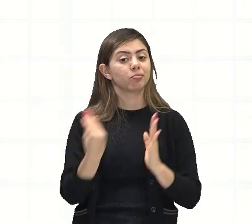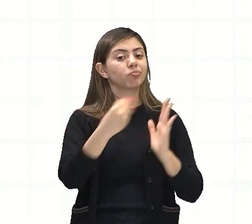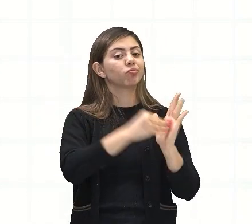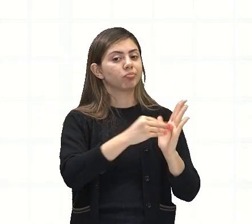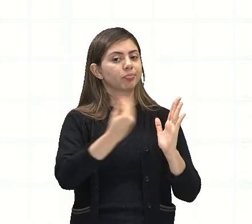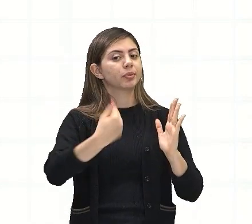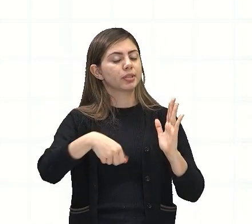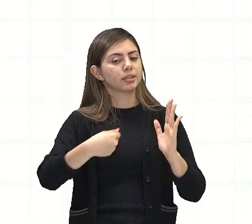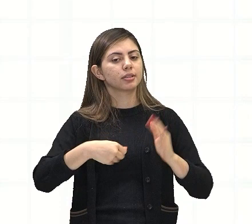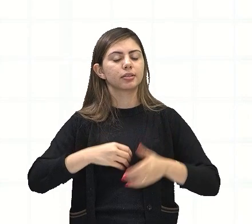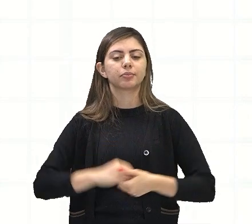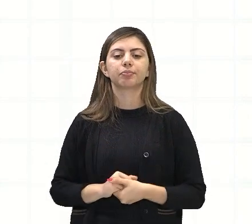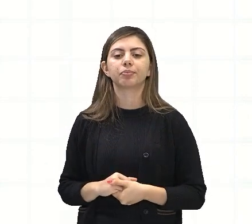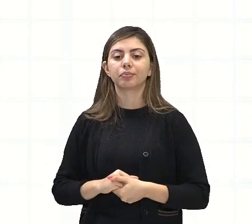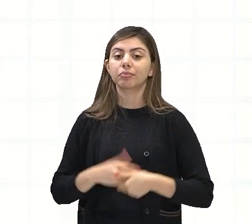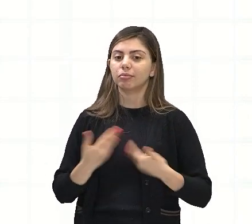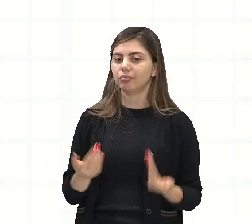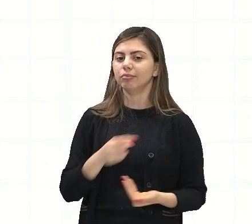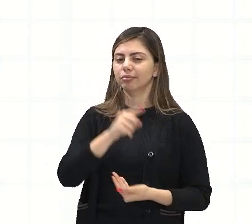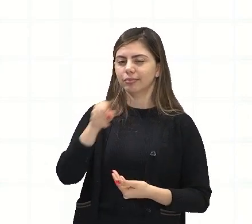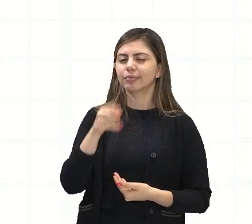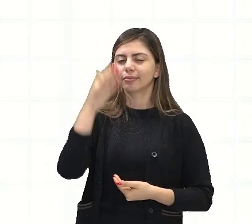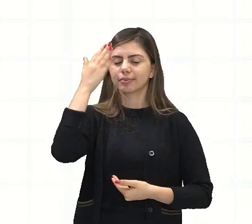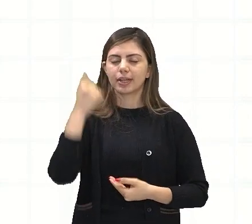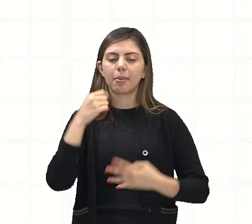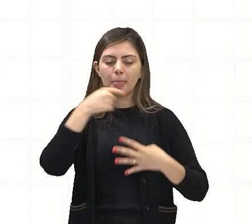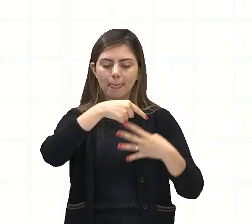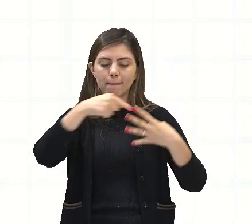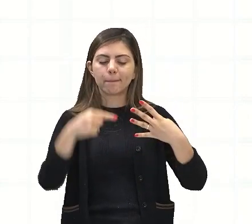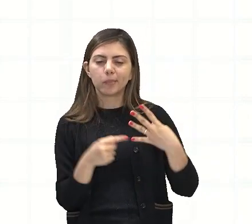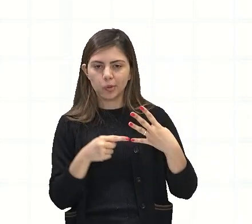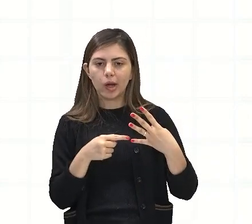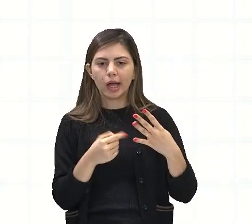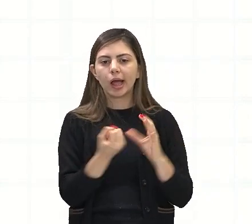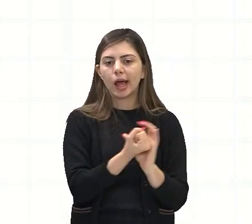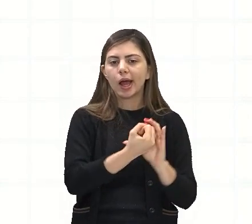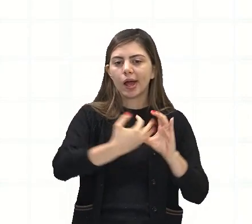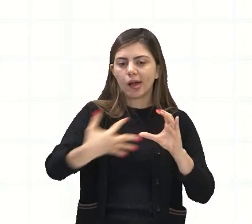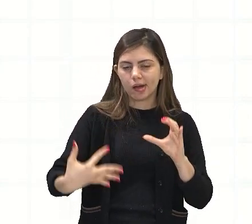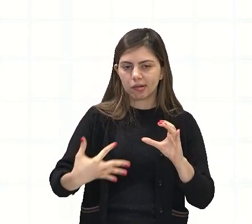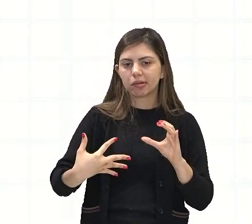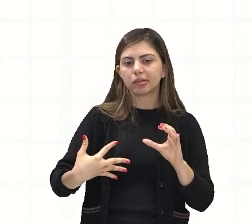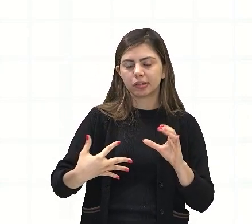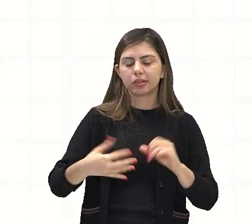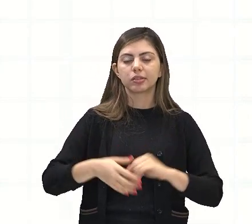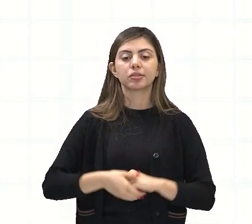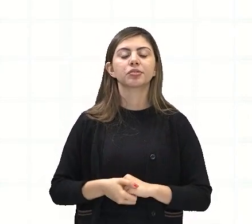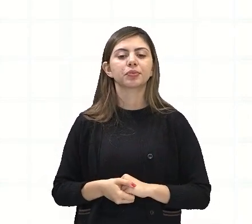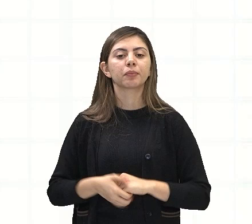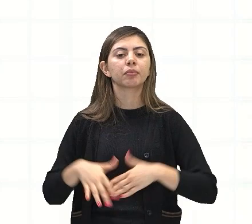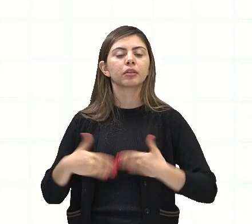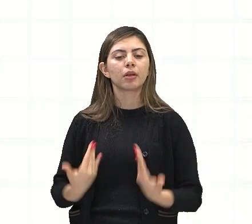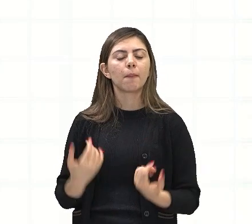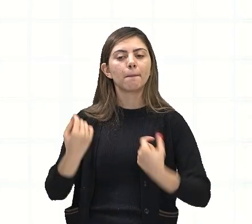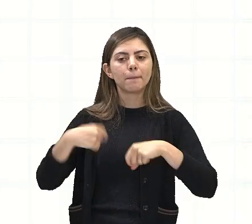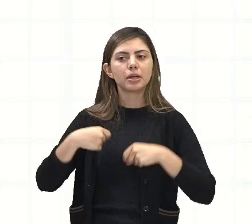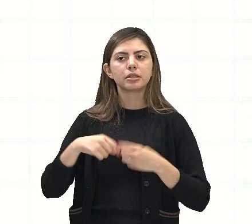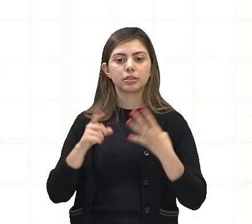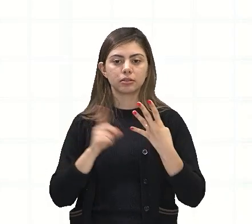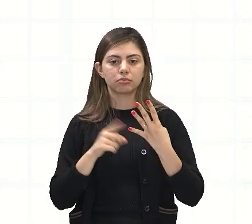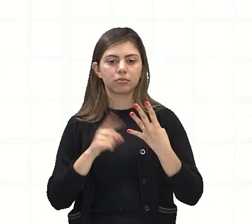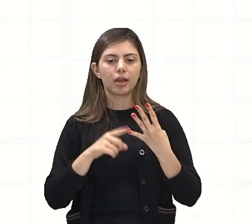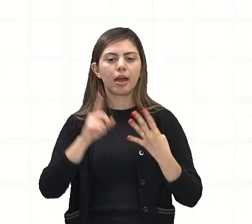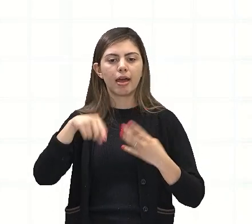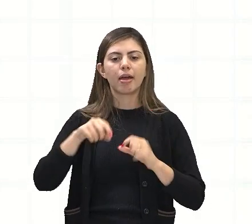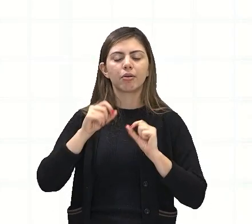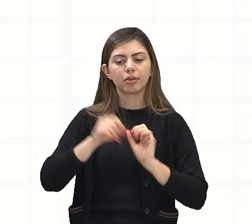bem. Agora que você já sabe quais são as características desse tipo de texto, que ele tem que apresentar na tese,